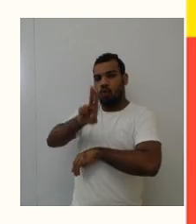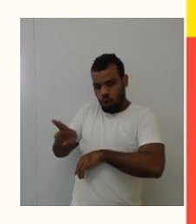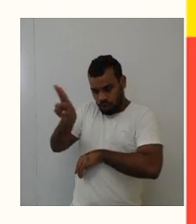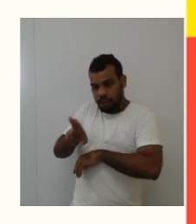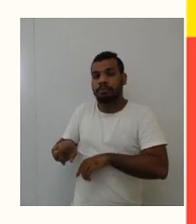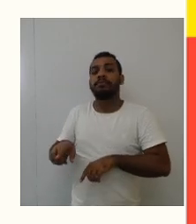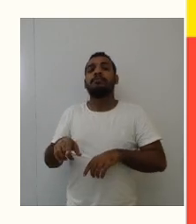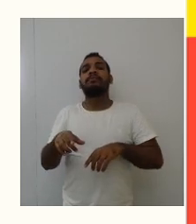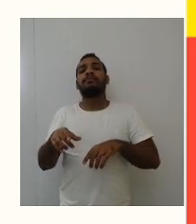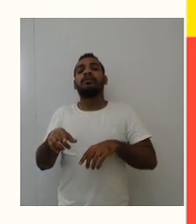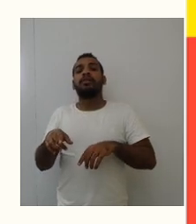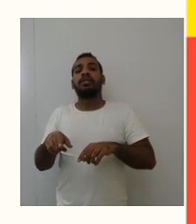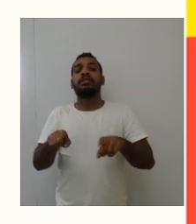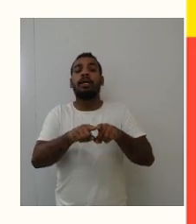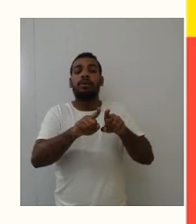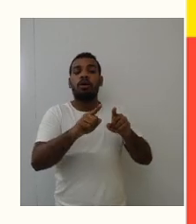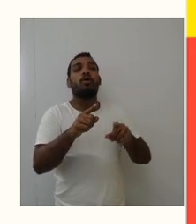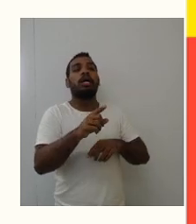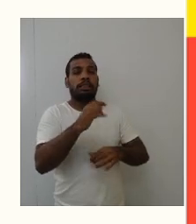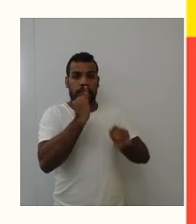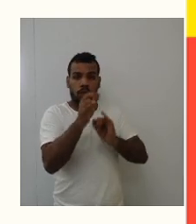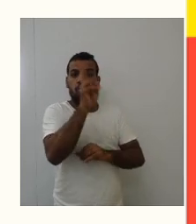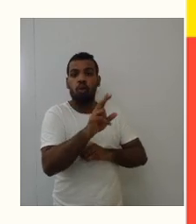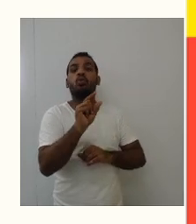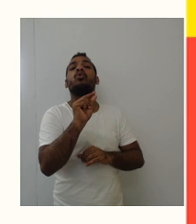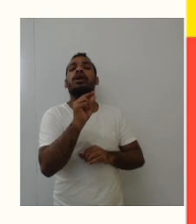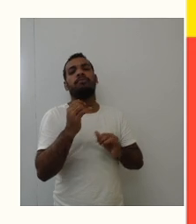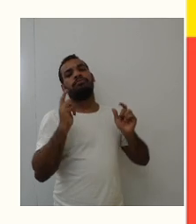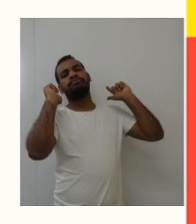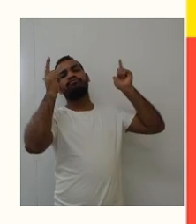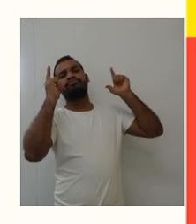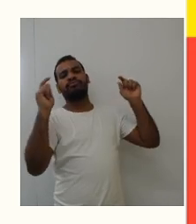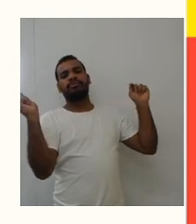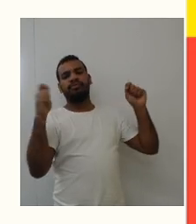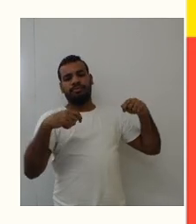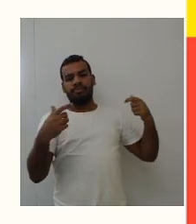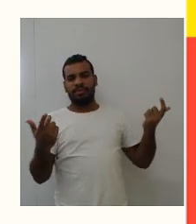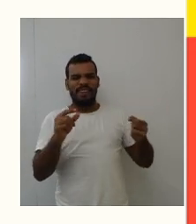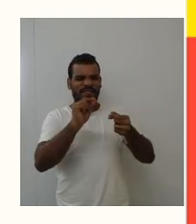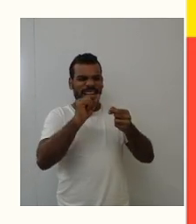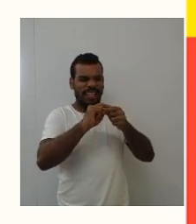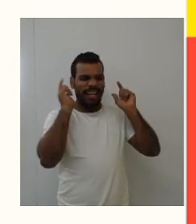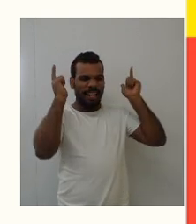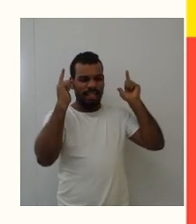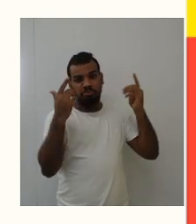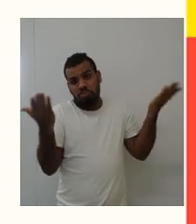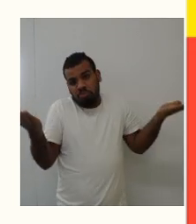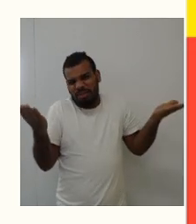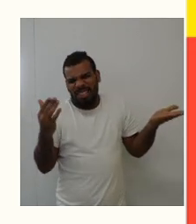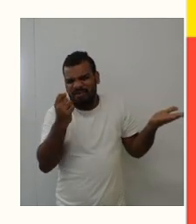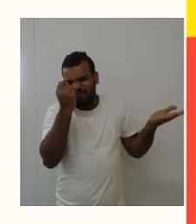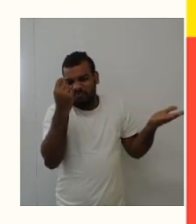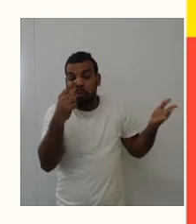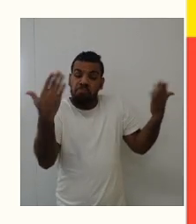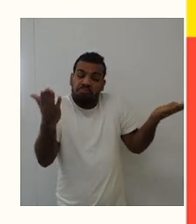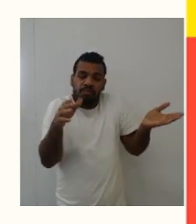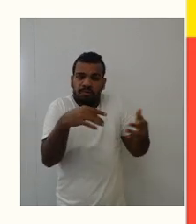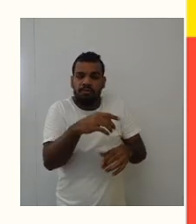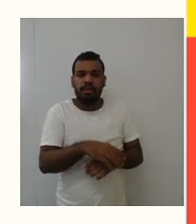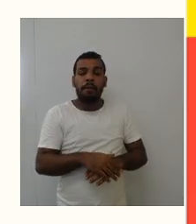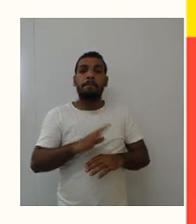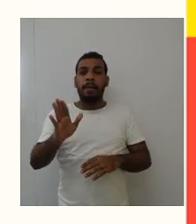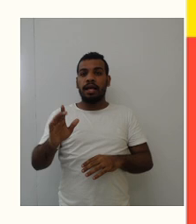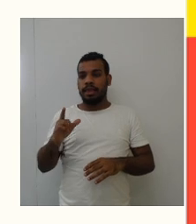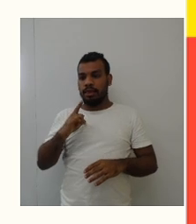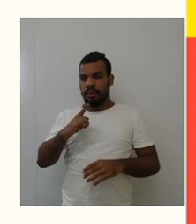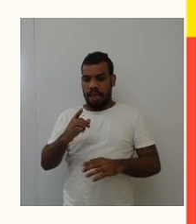fazer lazer. Fazer lazer é meio estranho, né? Mas enfim, é para ter lazer. Mas tudo tem seu lado